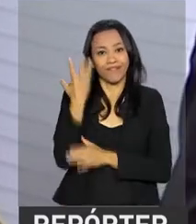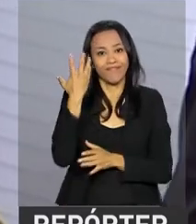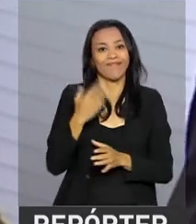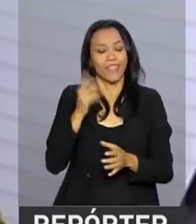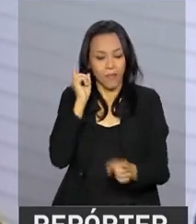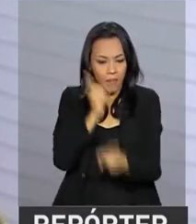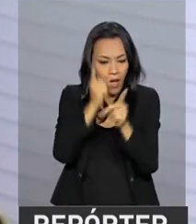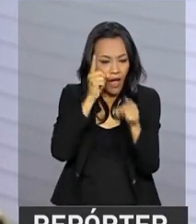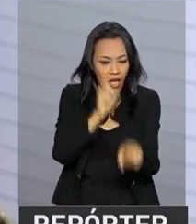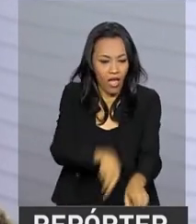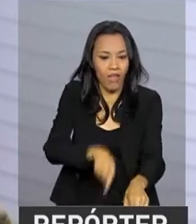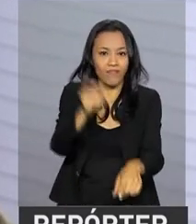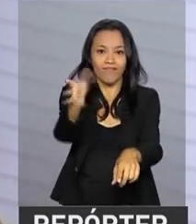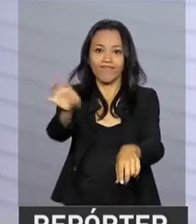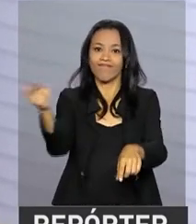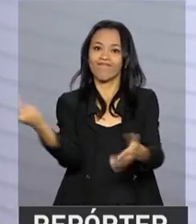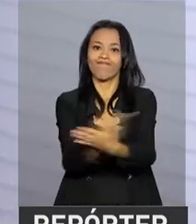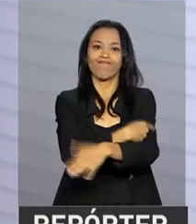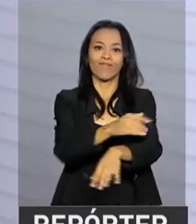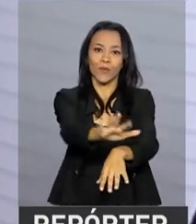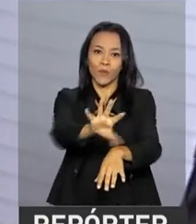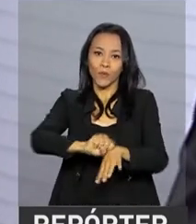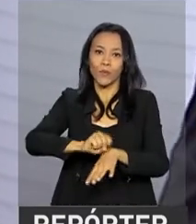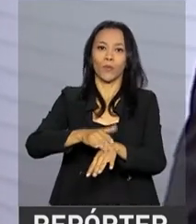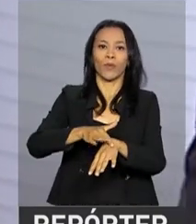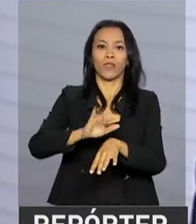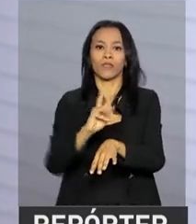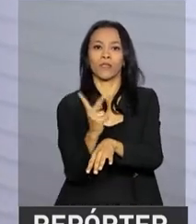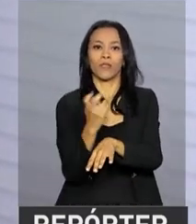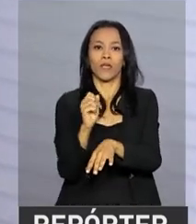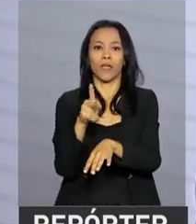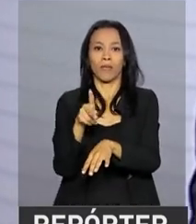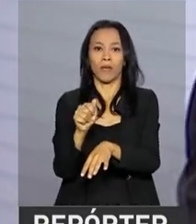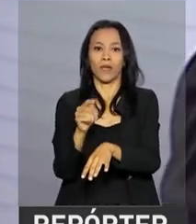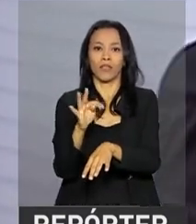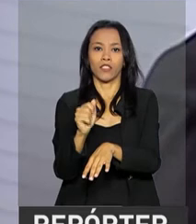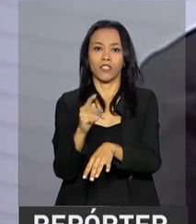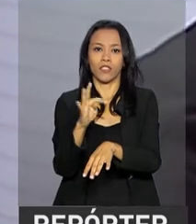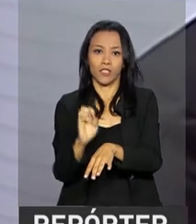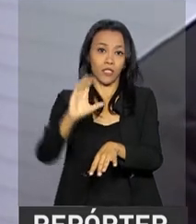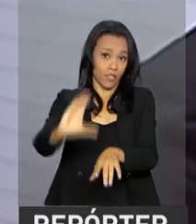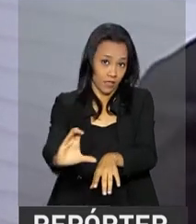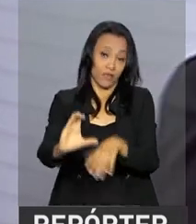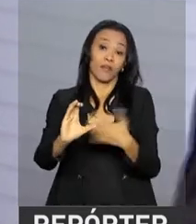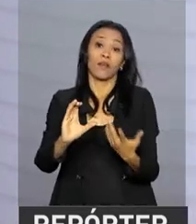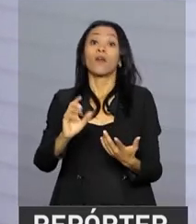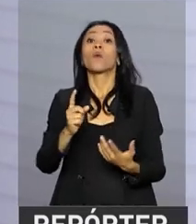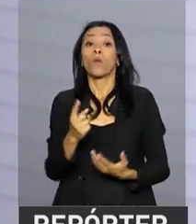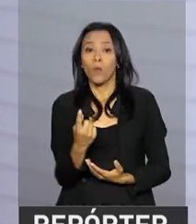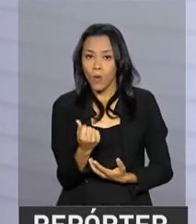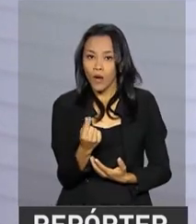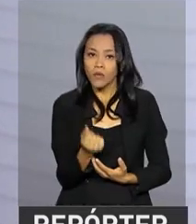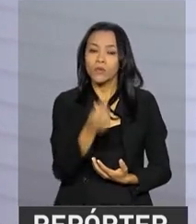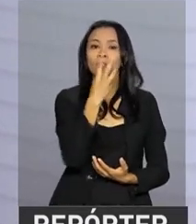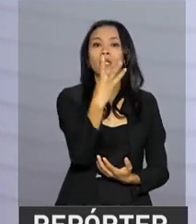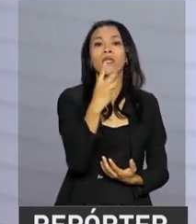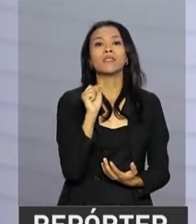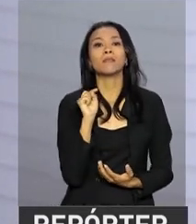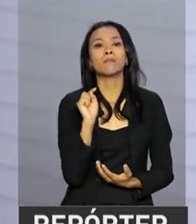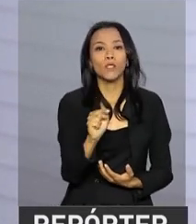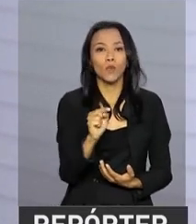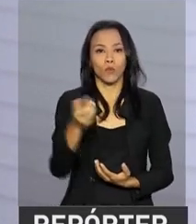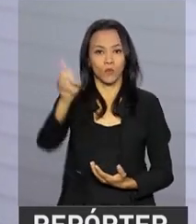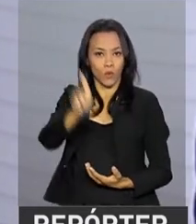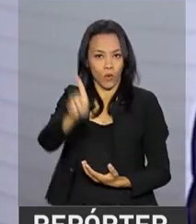partidos e portanto caminhamos para um programa de erradicação a custo de 3 mil dólares do tratamento